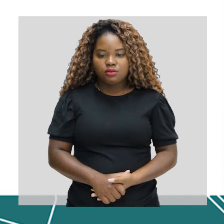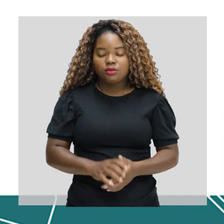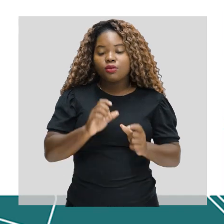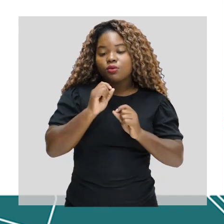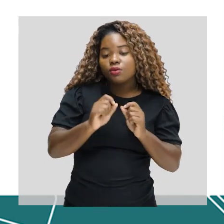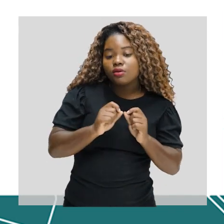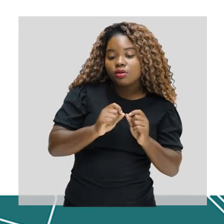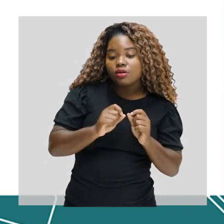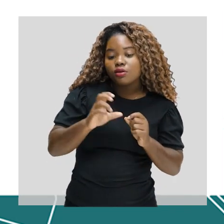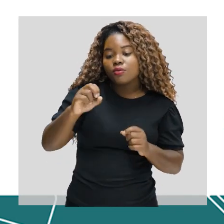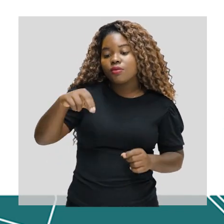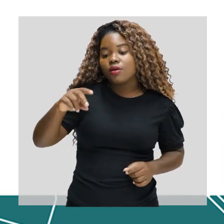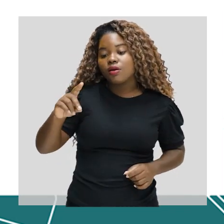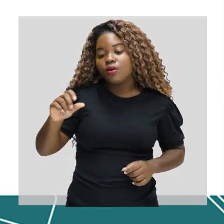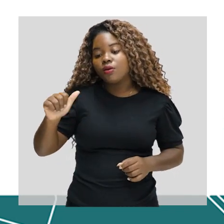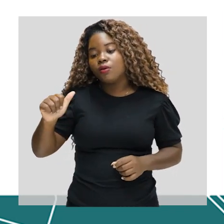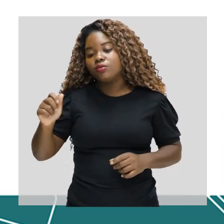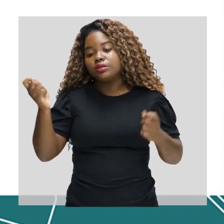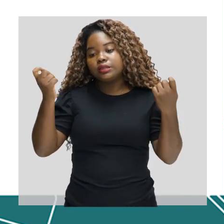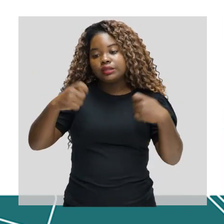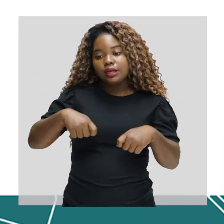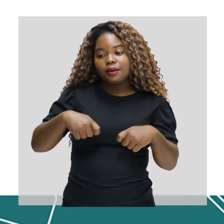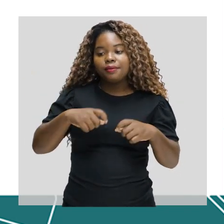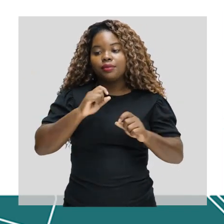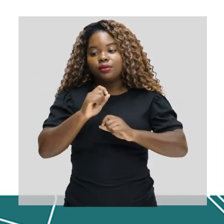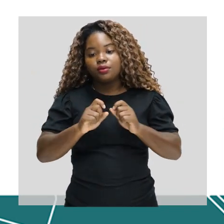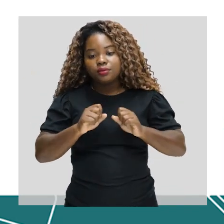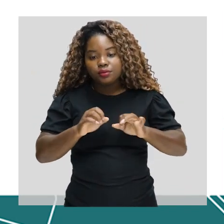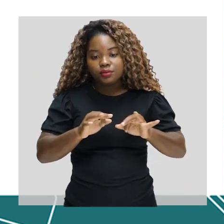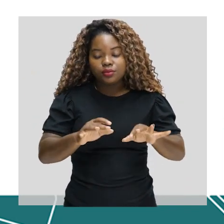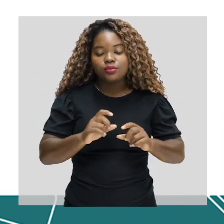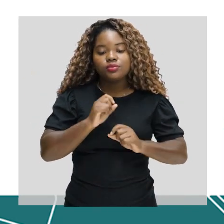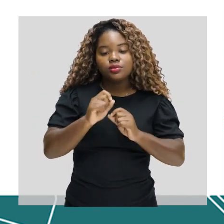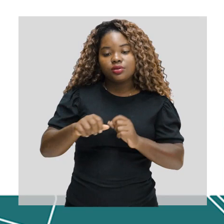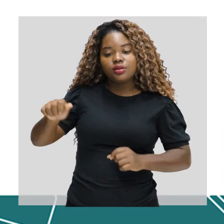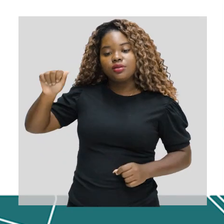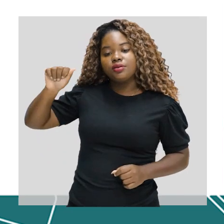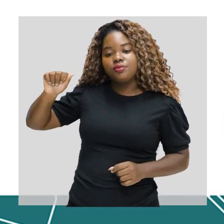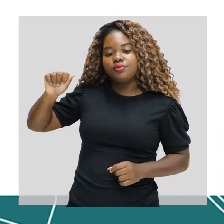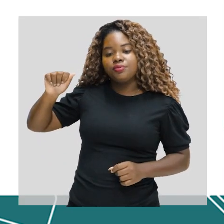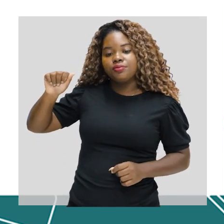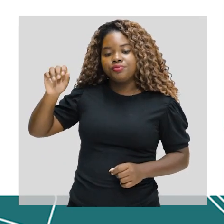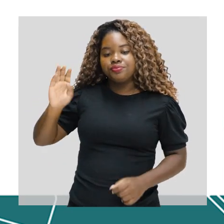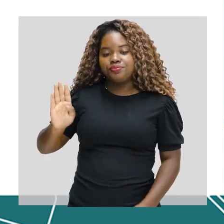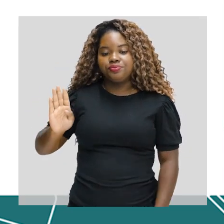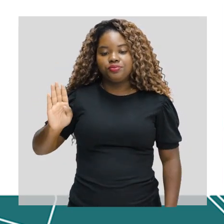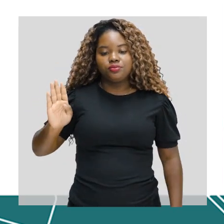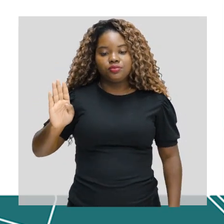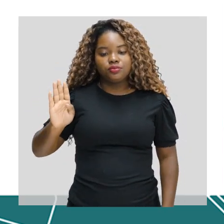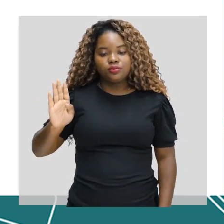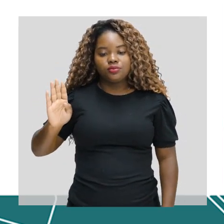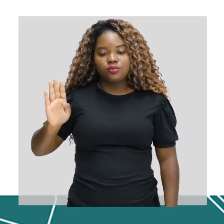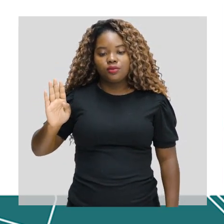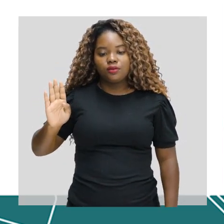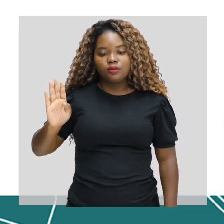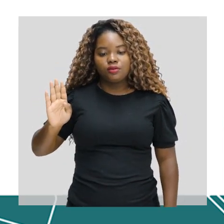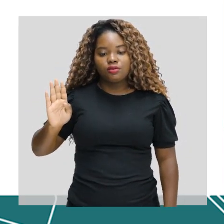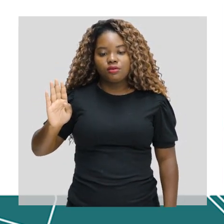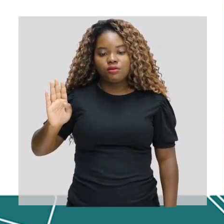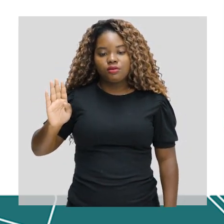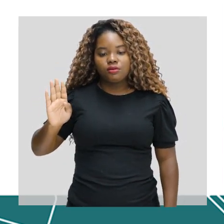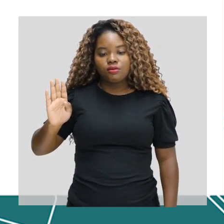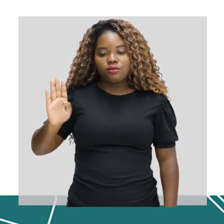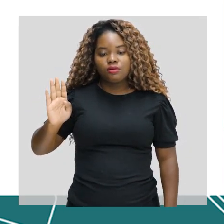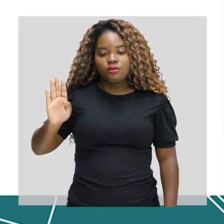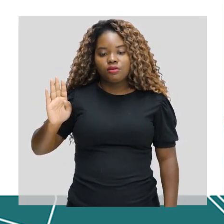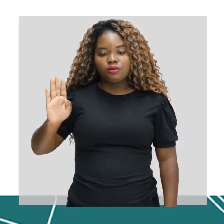onda consegue transportar. Letra A, massa e energia. Letra B, quantidade de movimento e